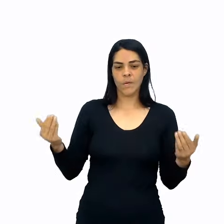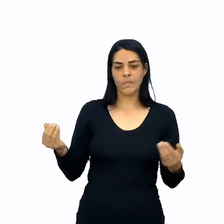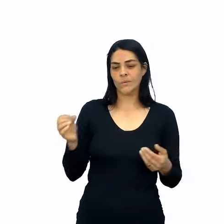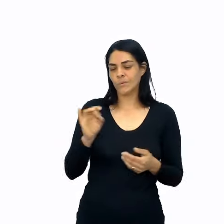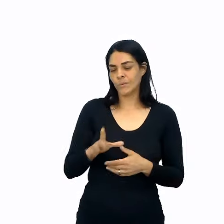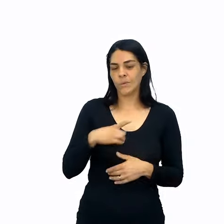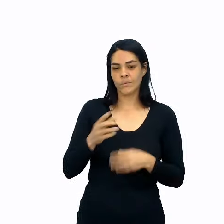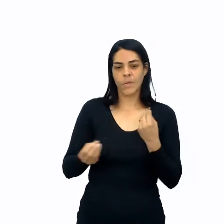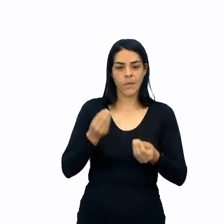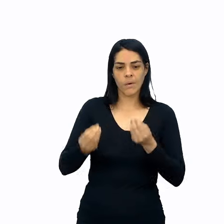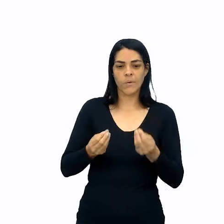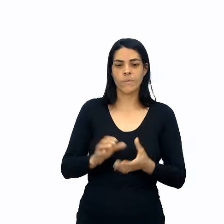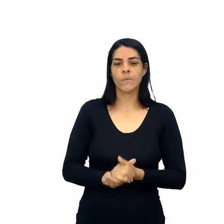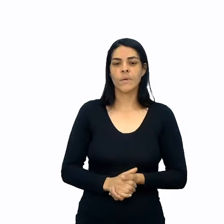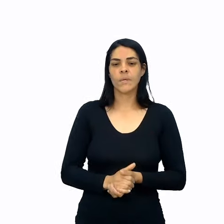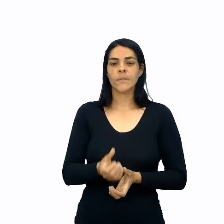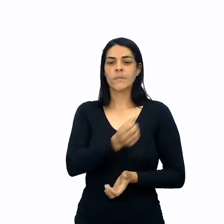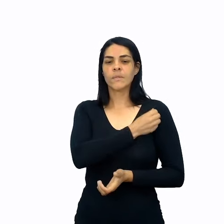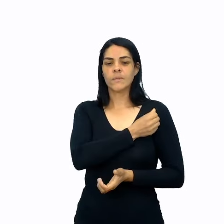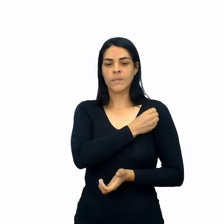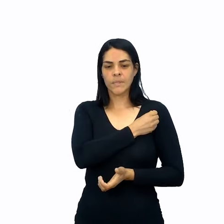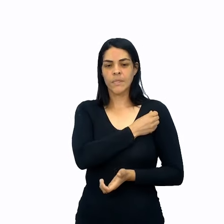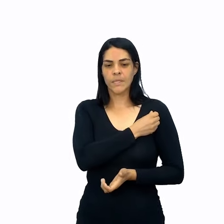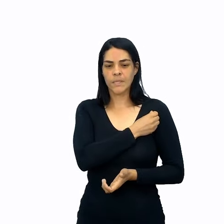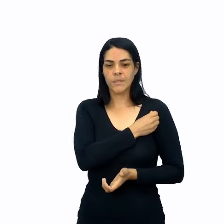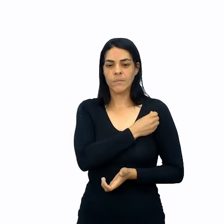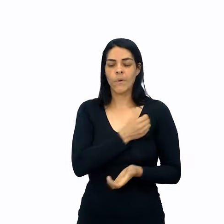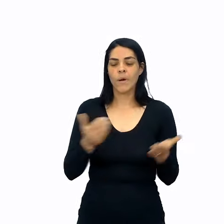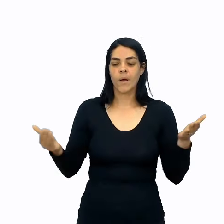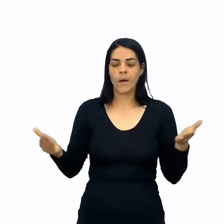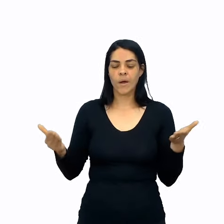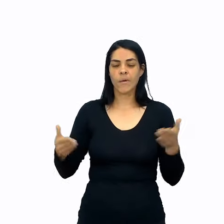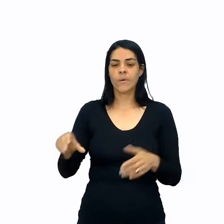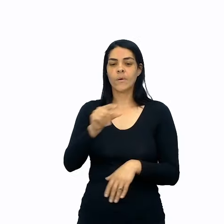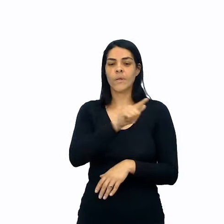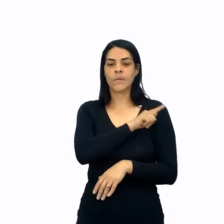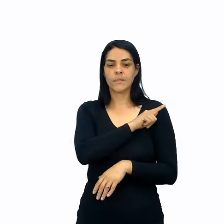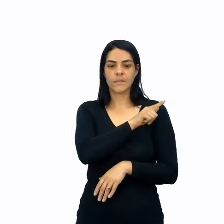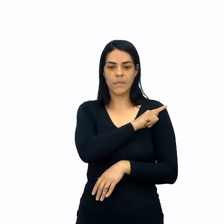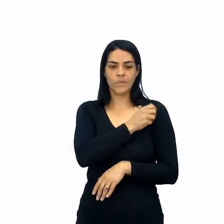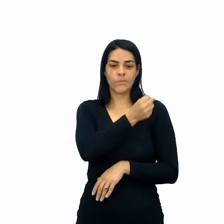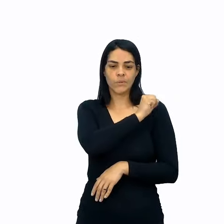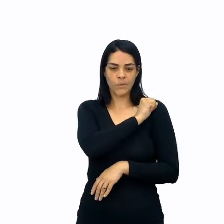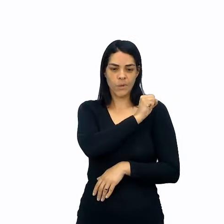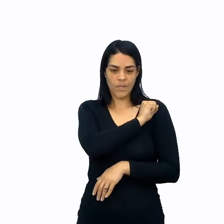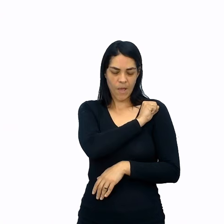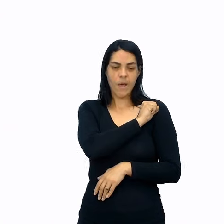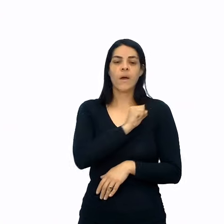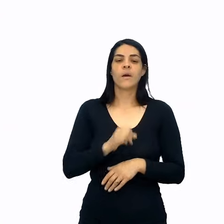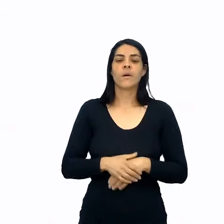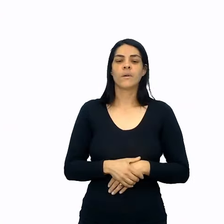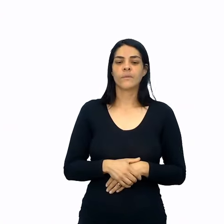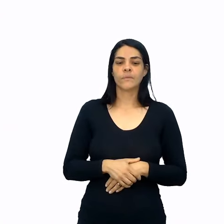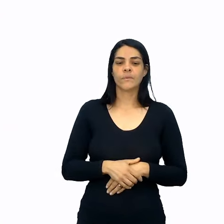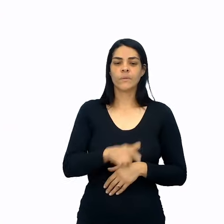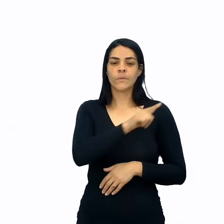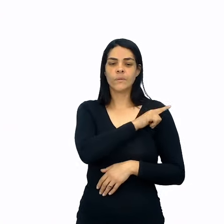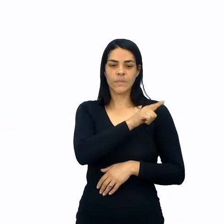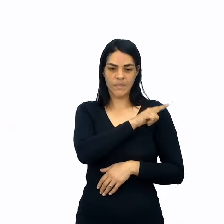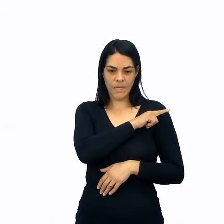lá na etapa 1 e hoje nós vamos abordar mais o sétimo e oitavo ano, tá bom? Então, o sexto ano era um